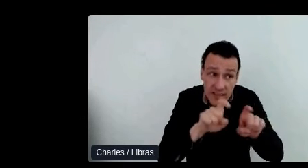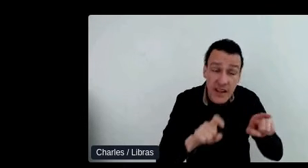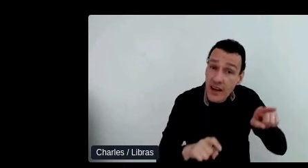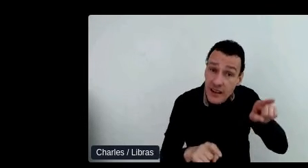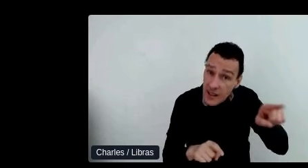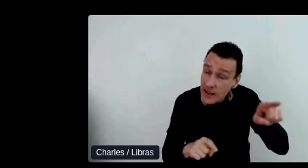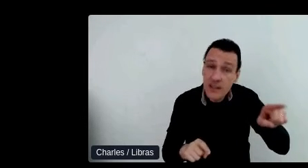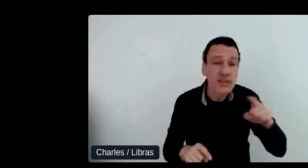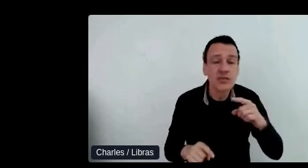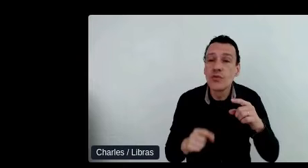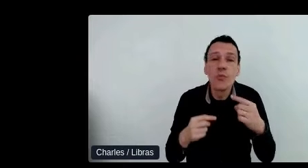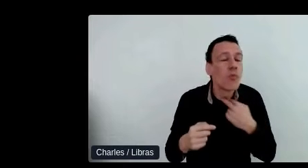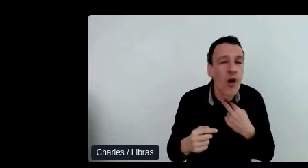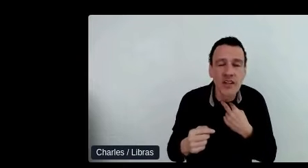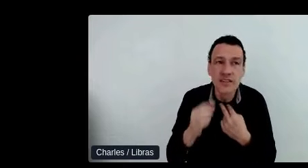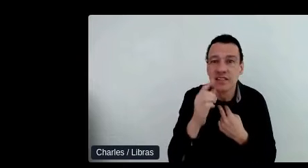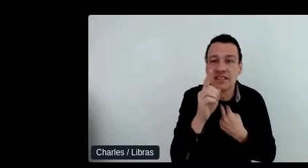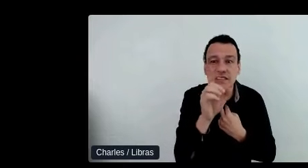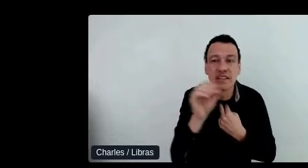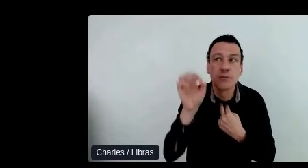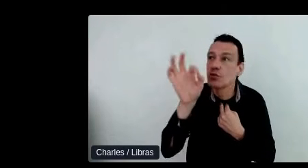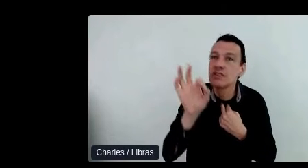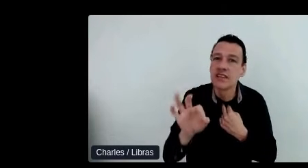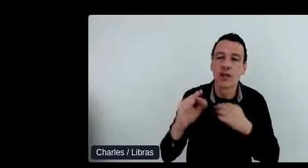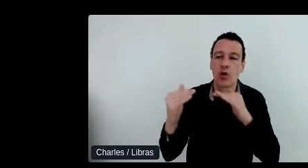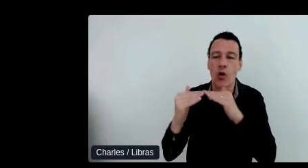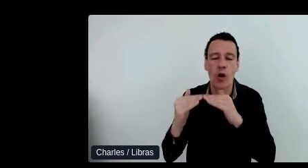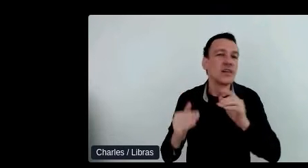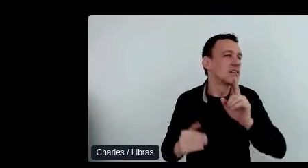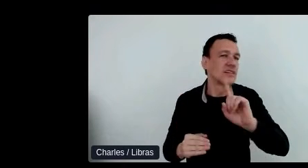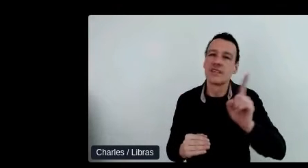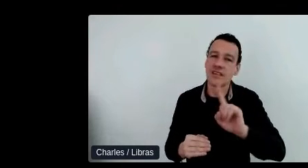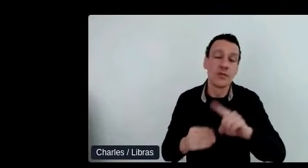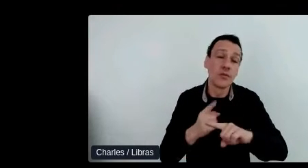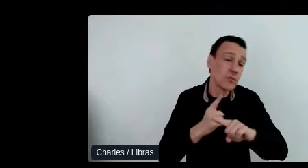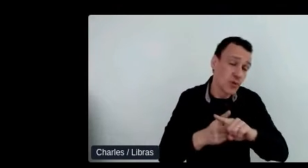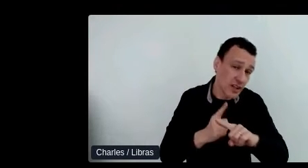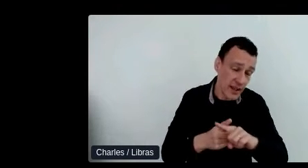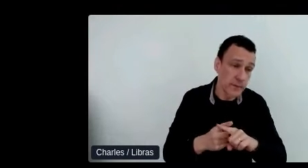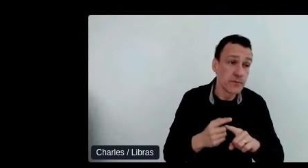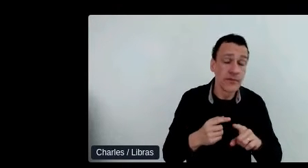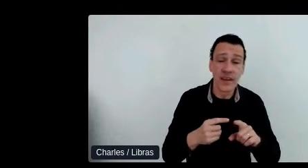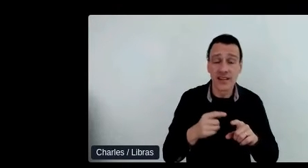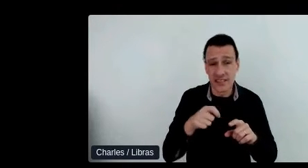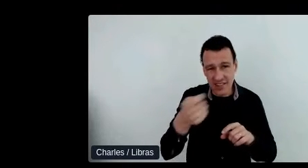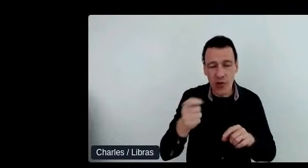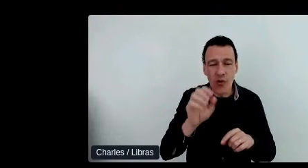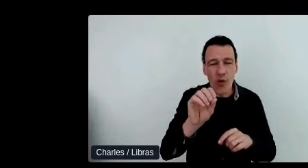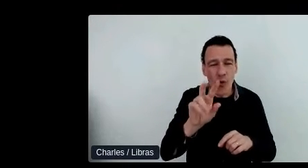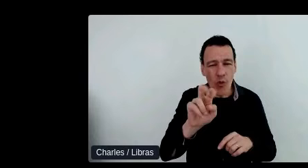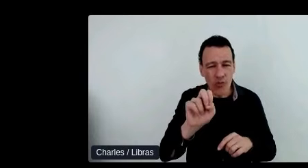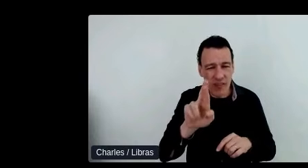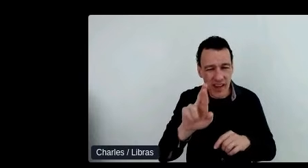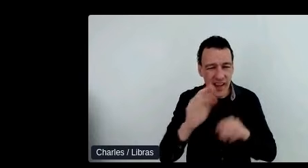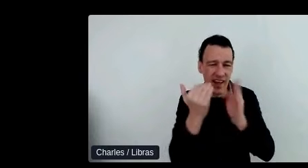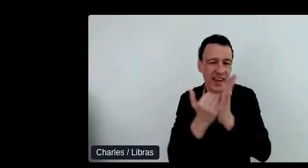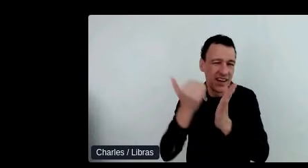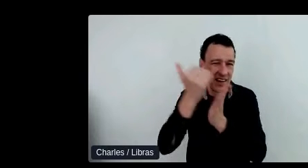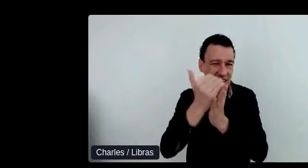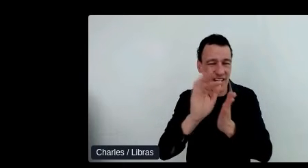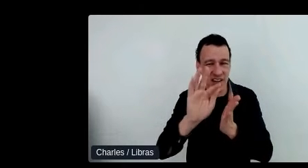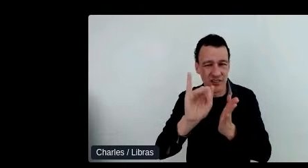está 100% certo. E ela geralmente está 100% certa porque os dados ali imputados são